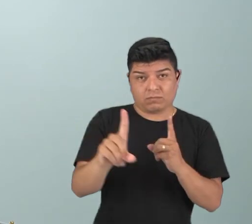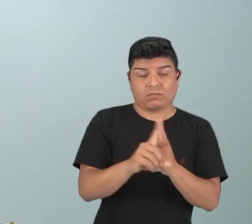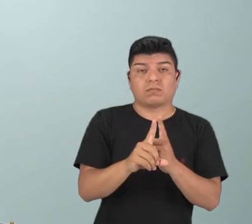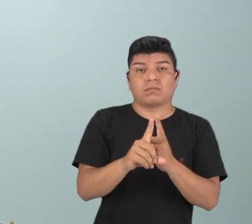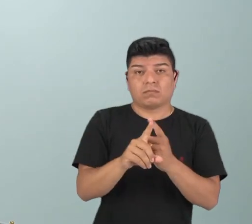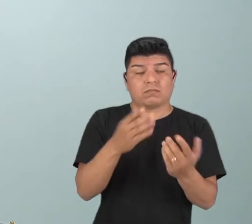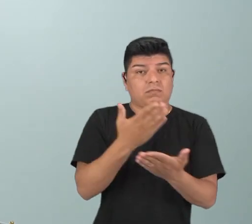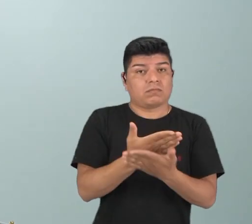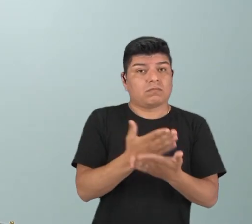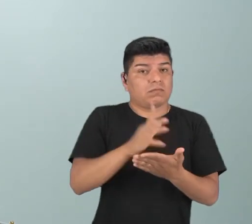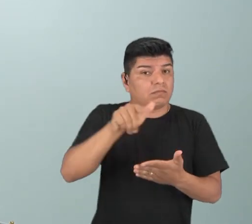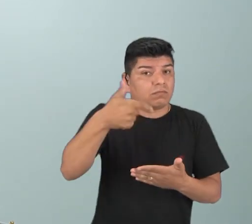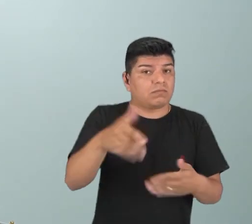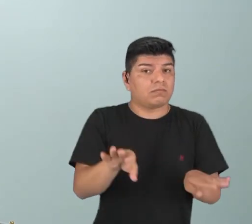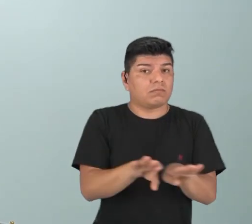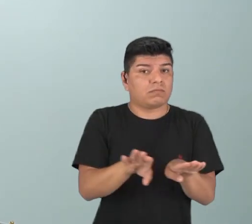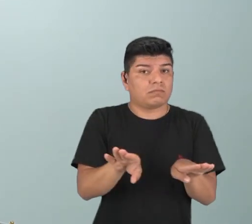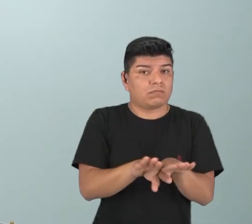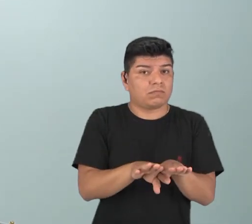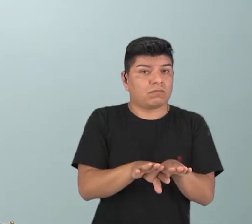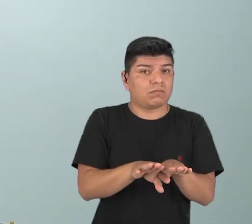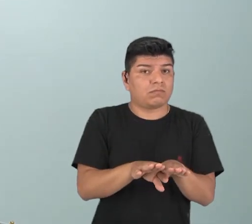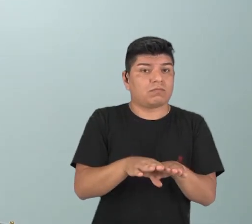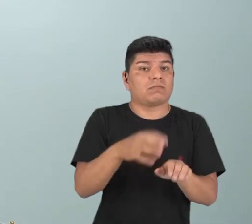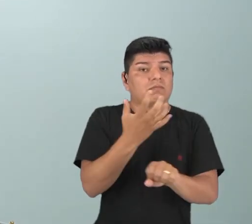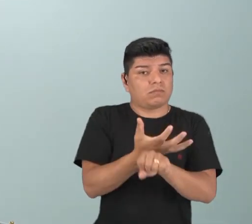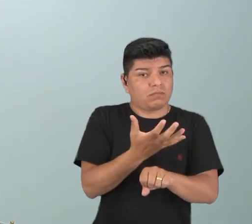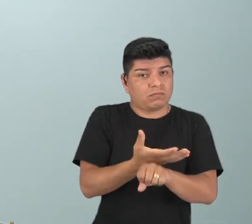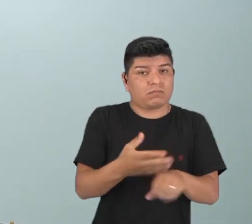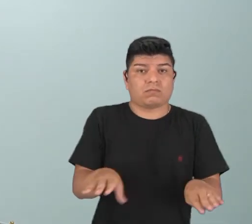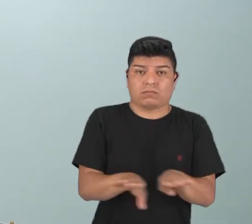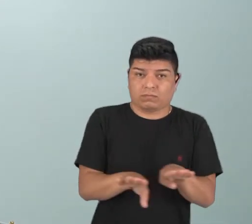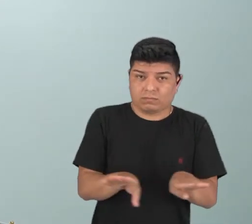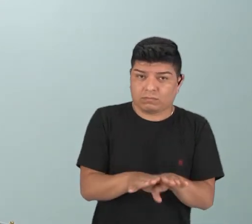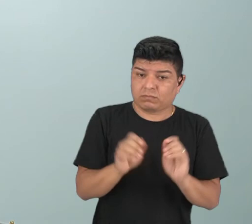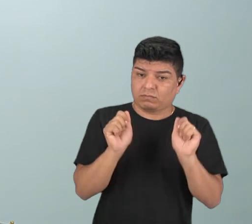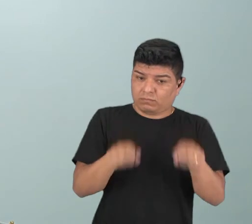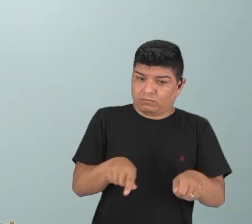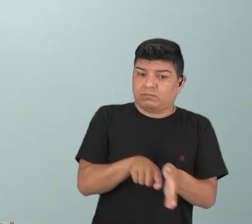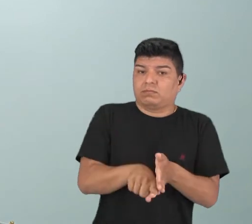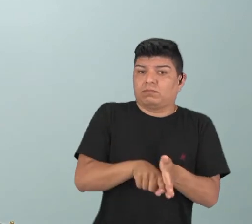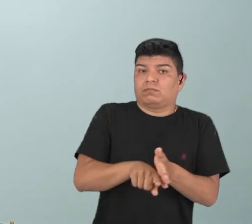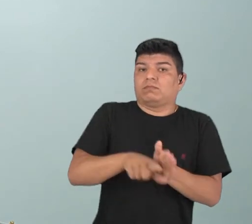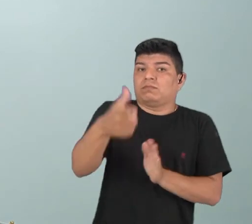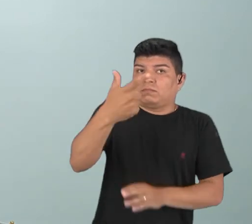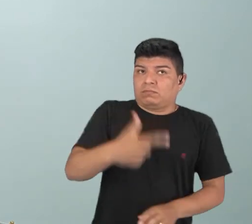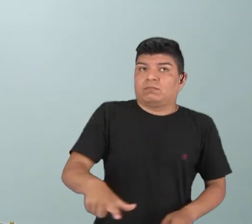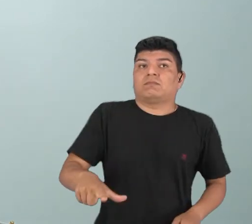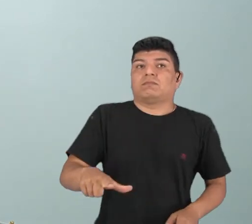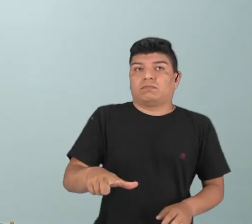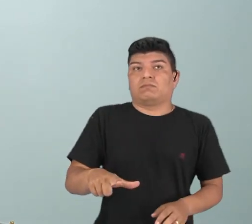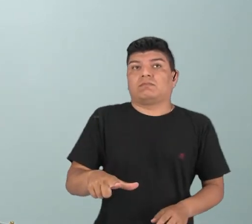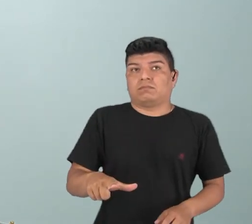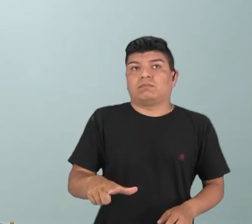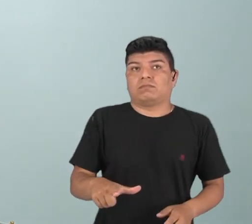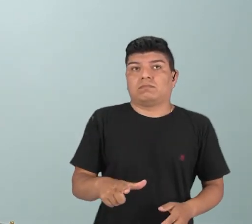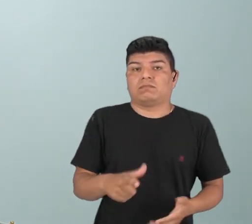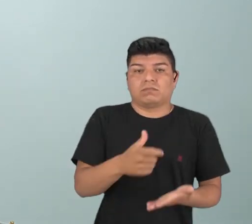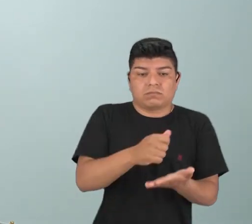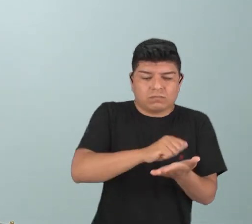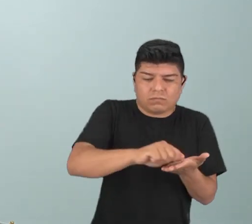encontrar essas aulas e de outras disciplinas também. Você pode rever as nossas aulas, fazer